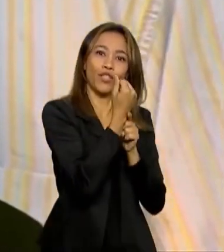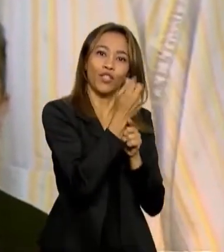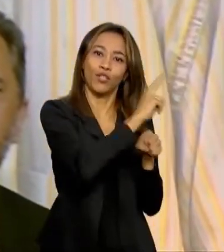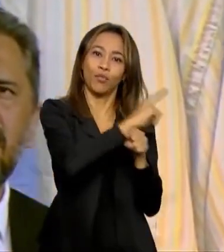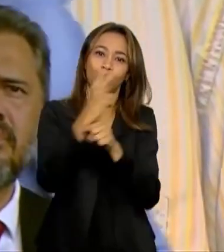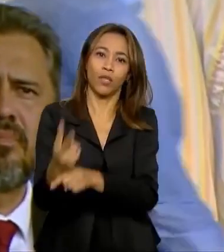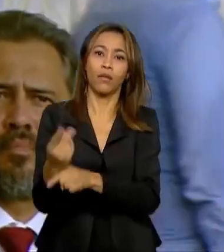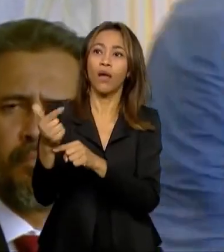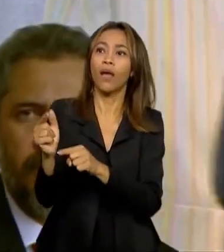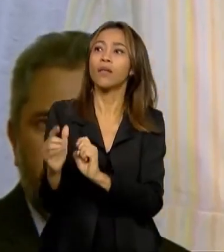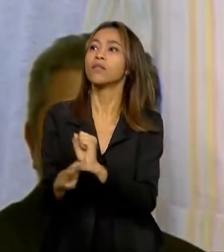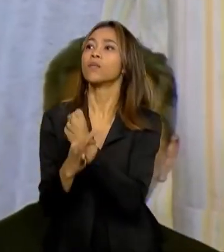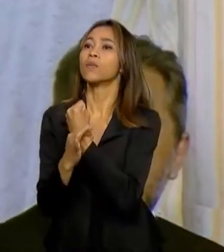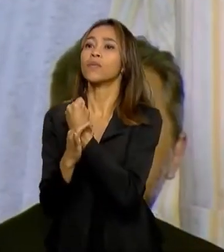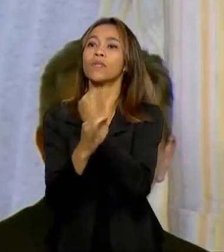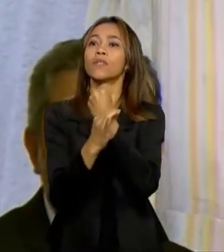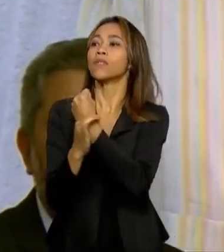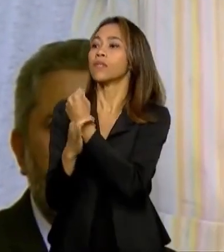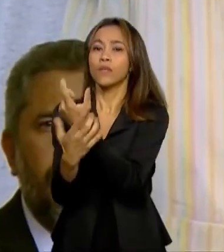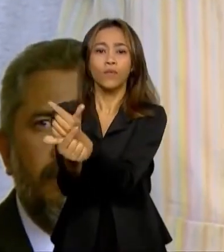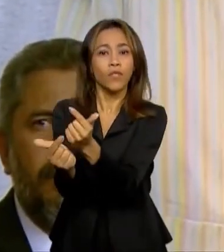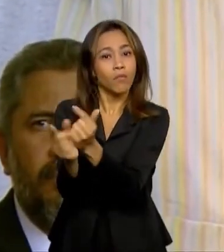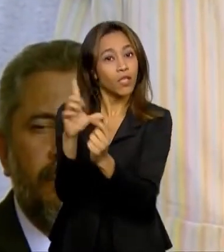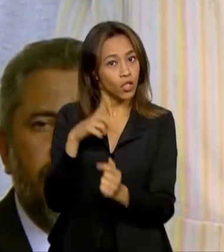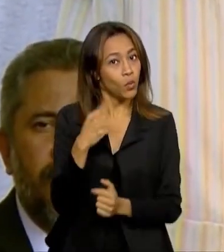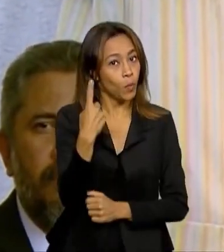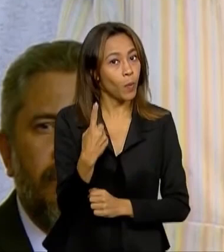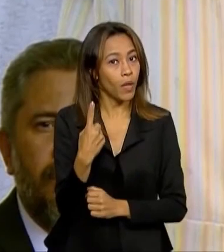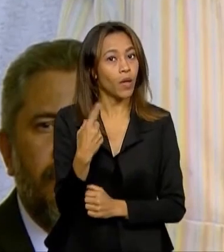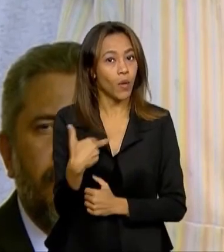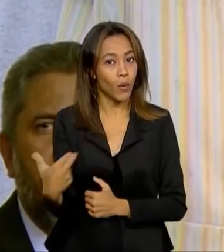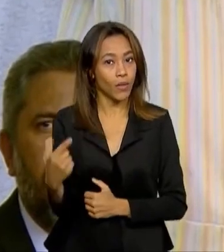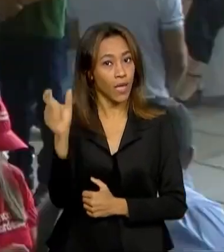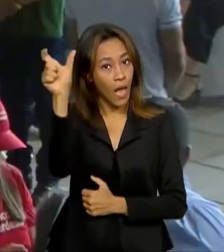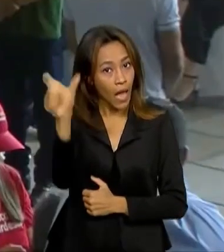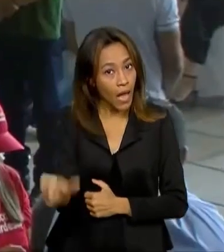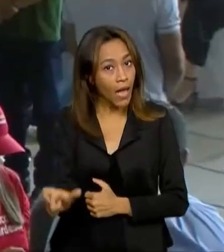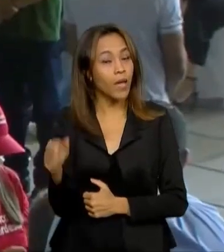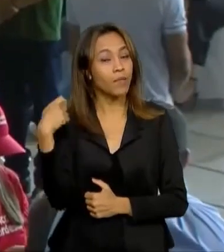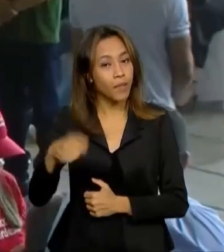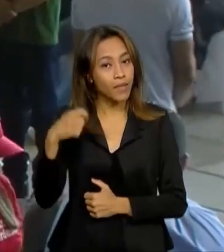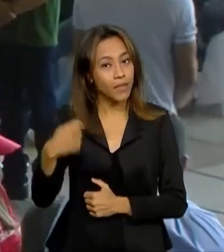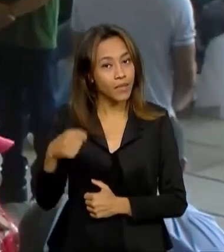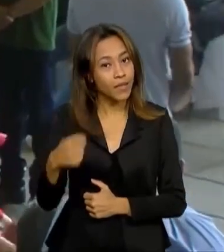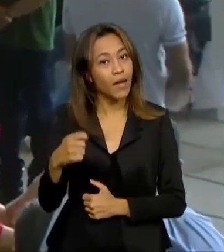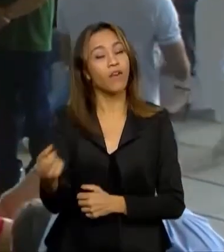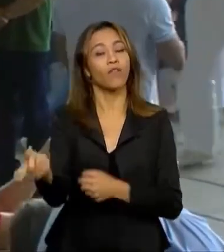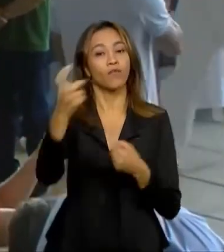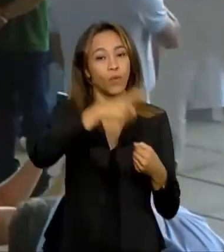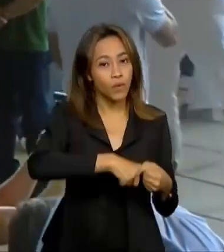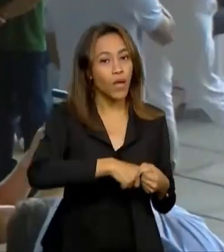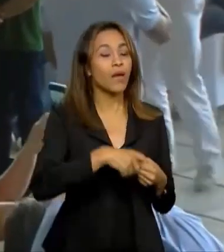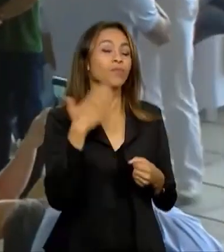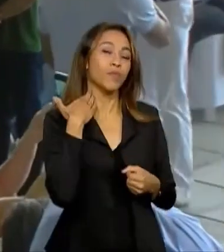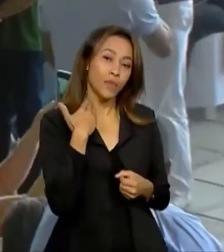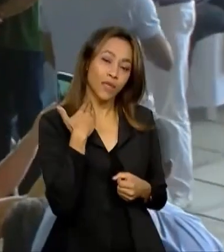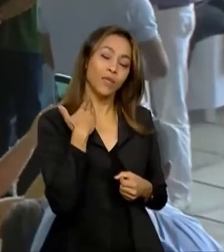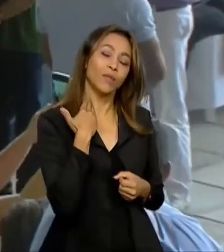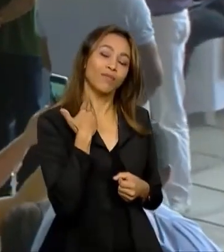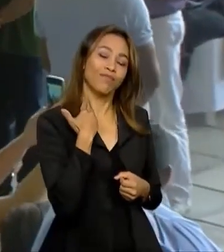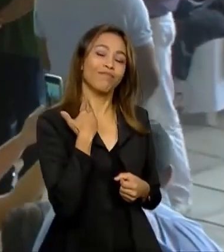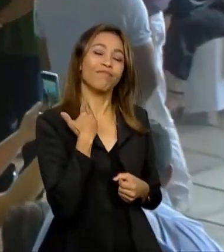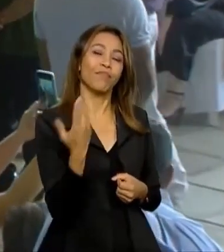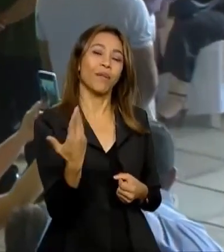garantia, mas ela tinha uma coisa. Ela precisava voltar ao banco para um novo empréstimo. Então ela sabia que ela tinha que